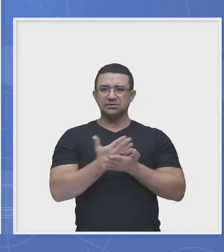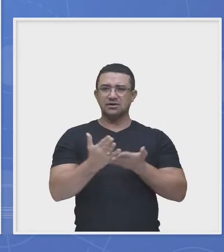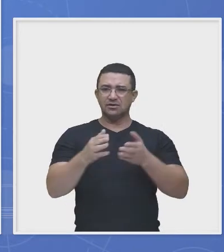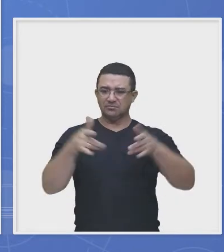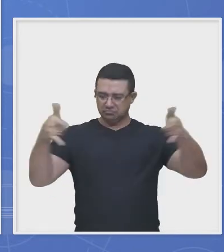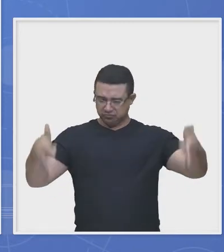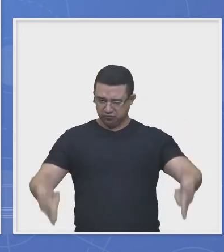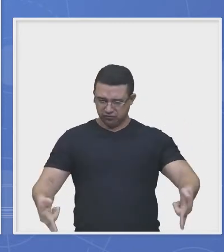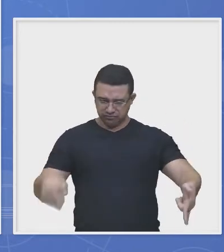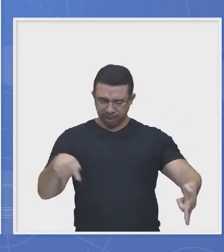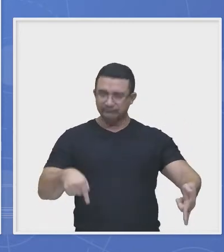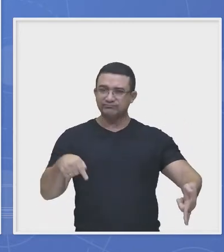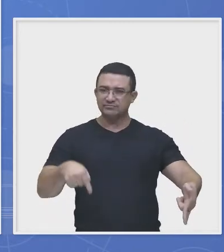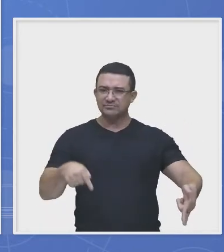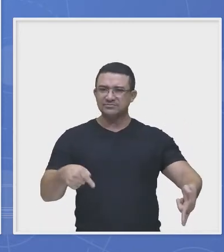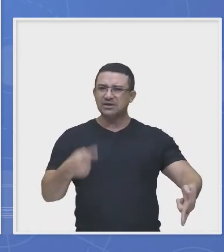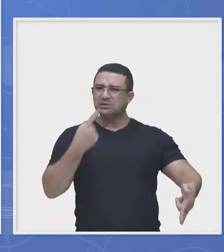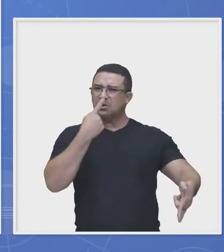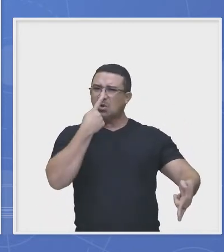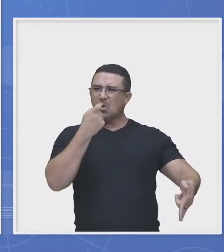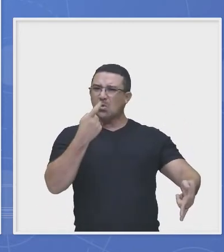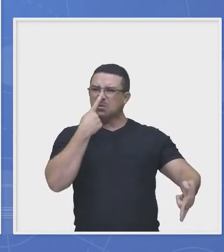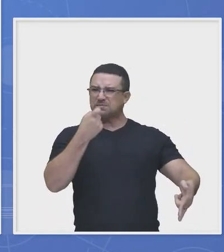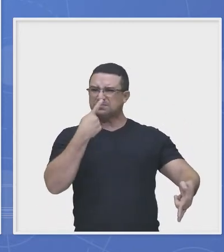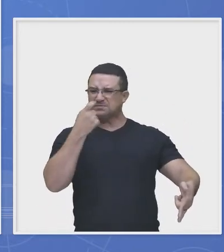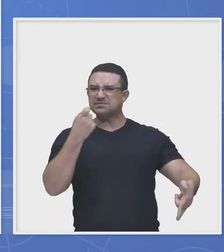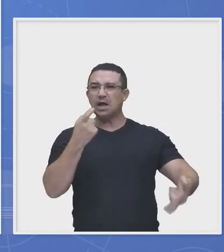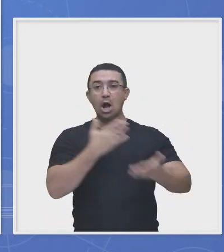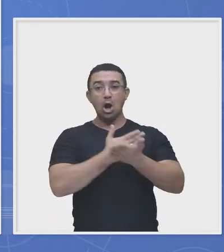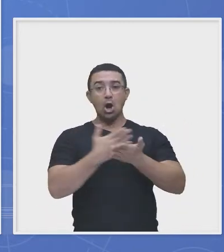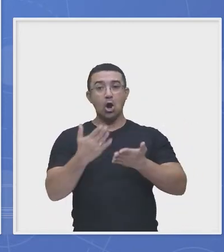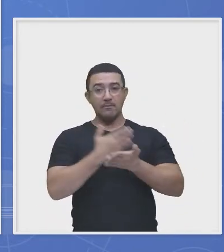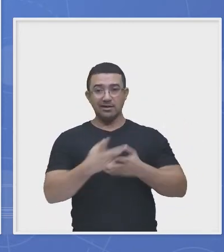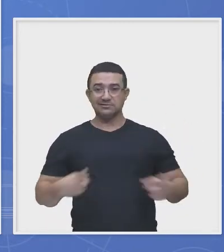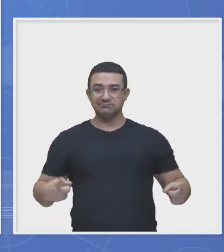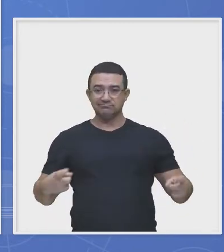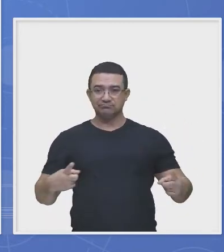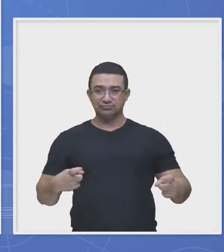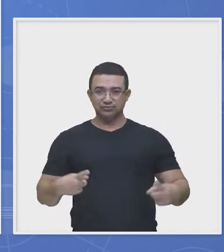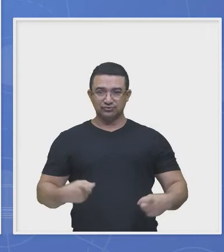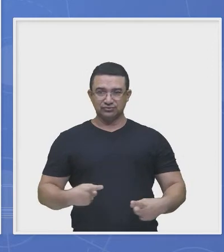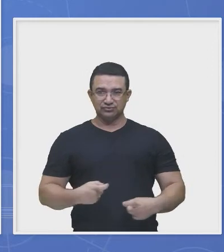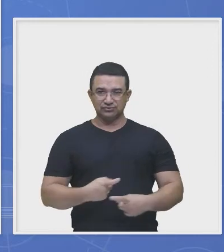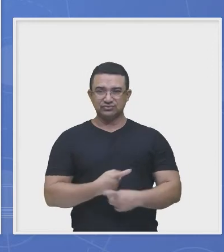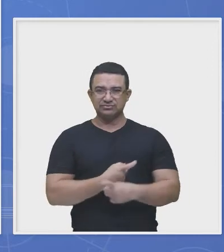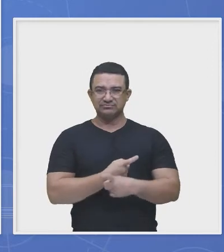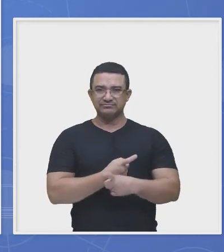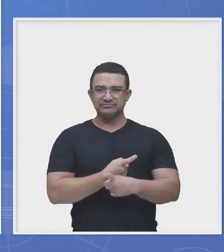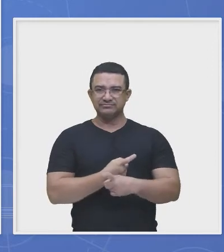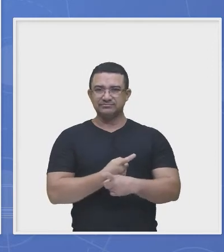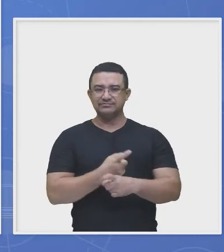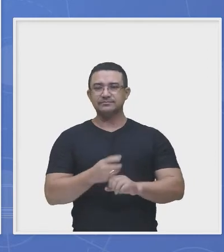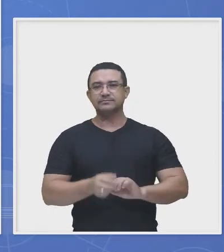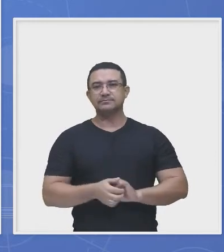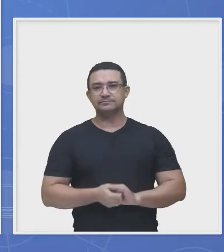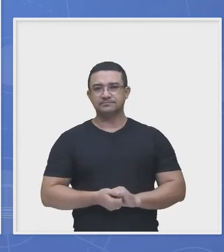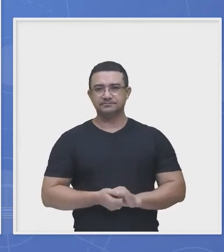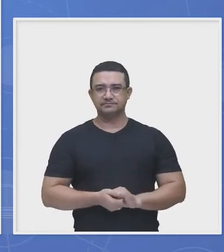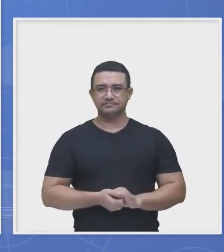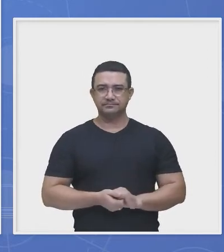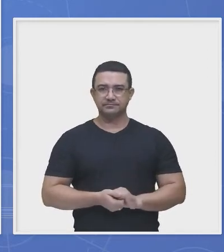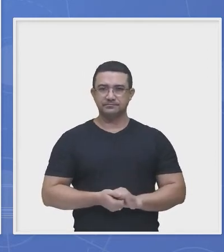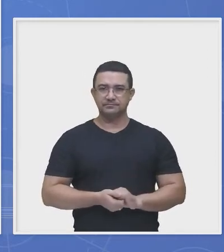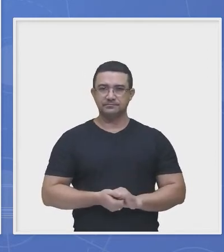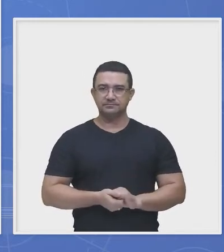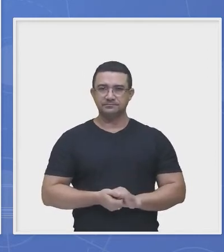se decompondo. Porém, a gente percebe que tem essa palavra podre tem até uma relação, pobre meu pai, mas percebe que não é utilizado